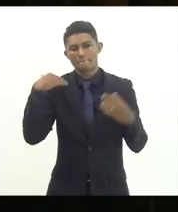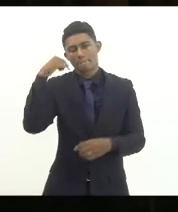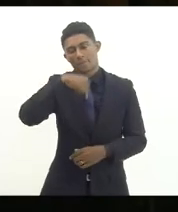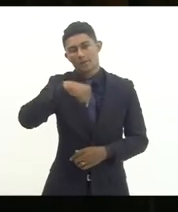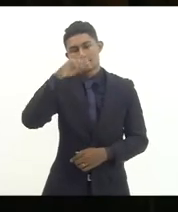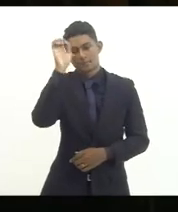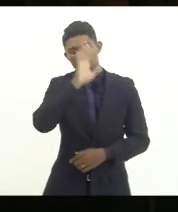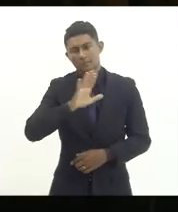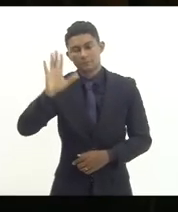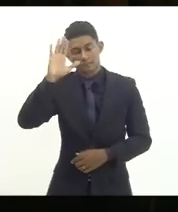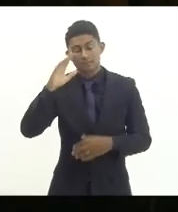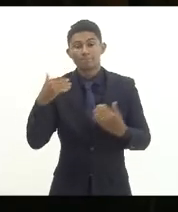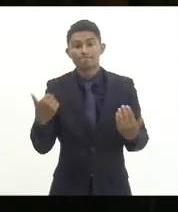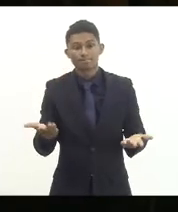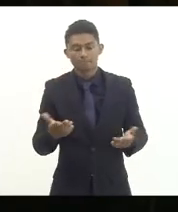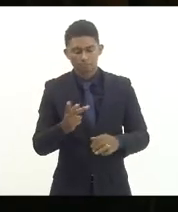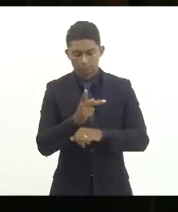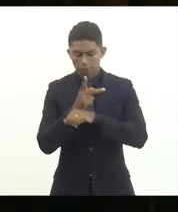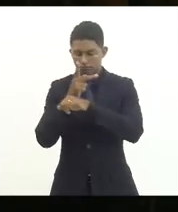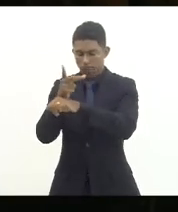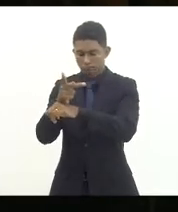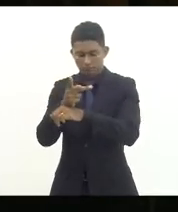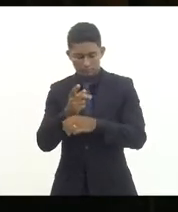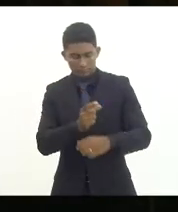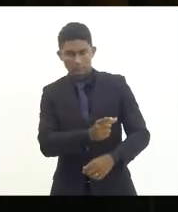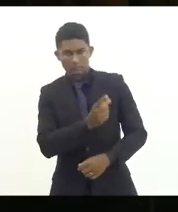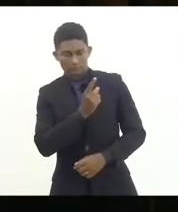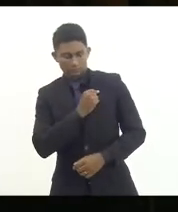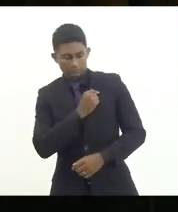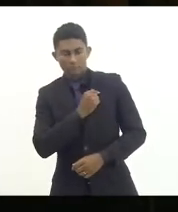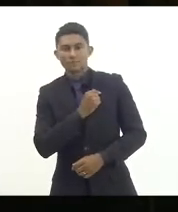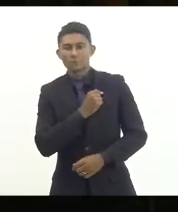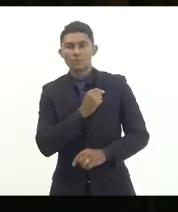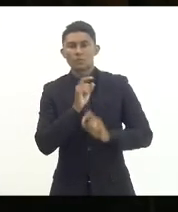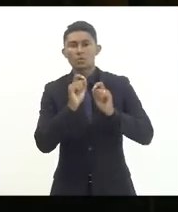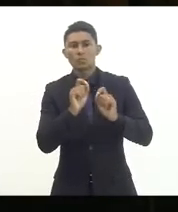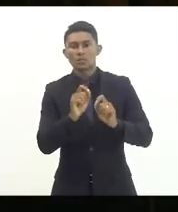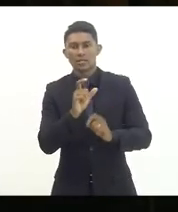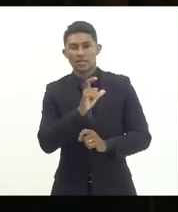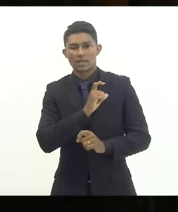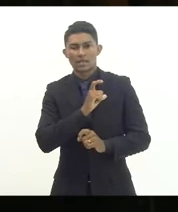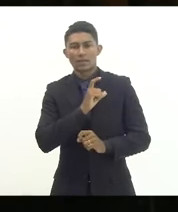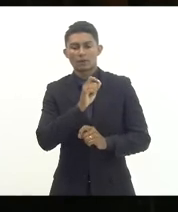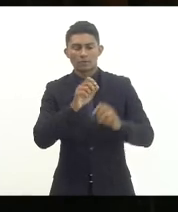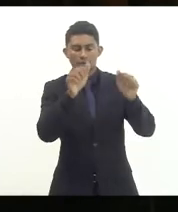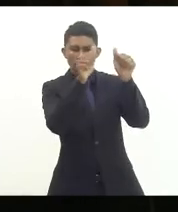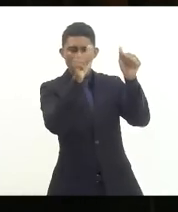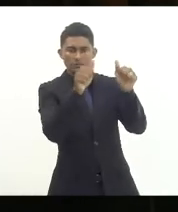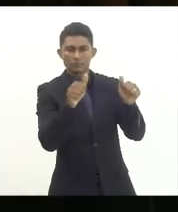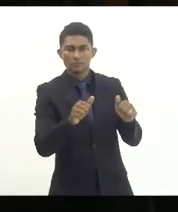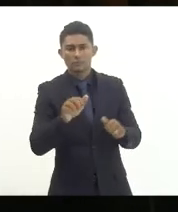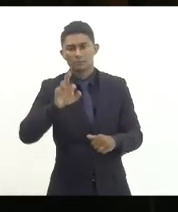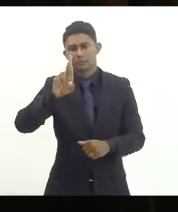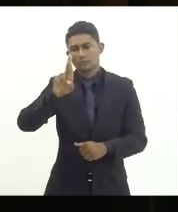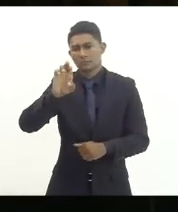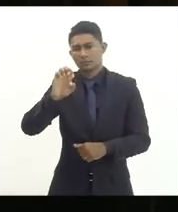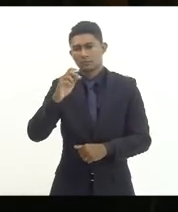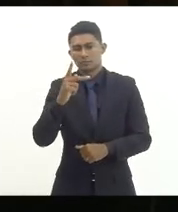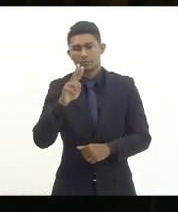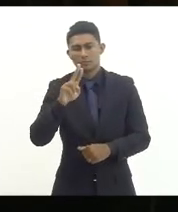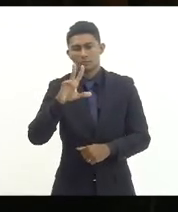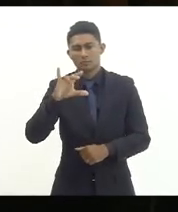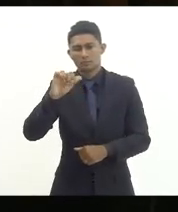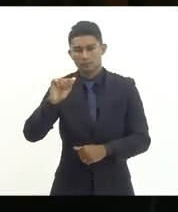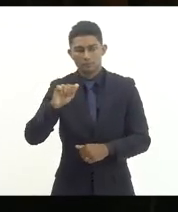do Mérito Naval tem no anverso a efígie da República, rodeada de um círculo de